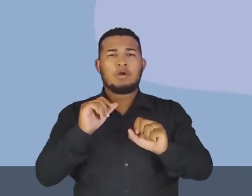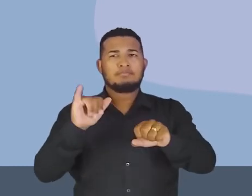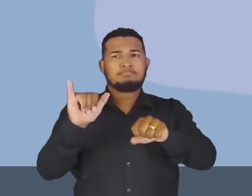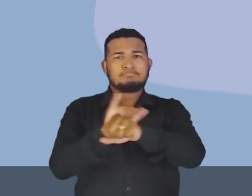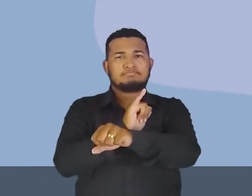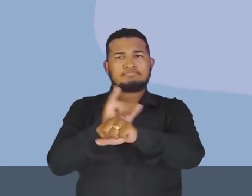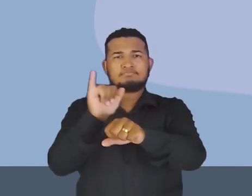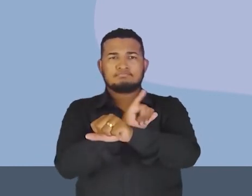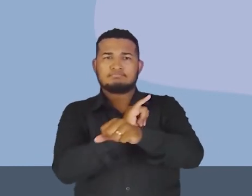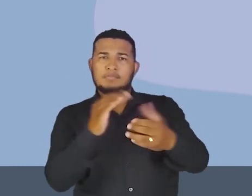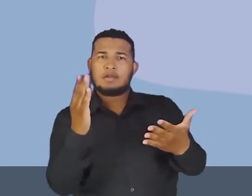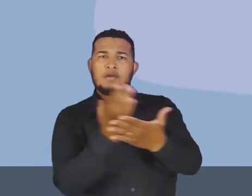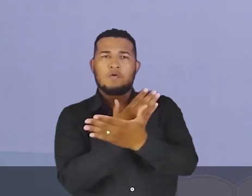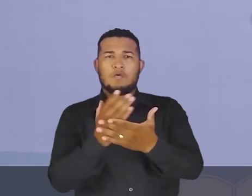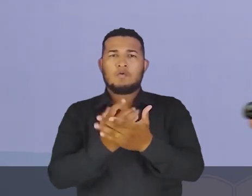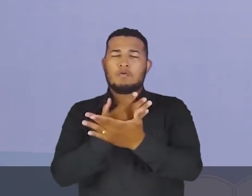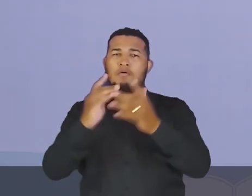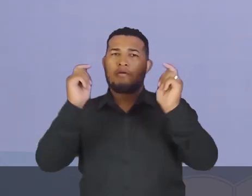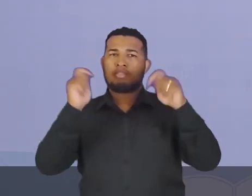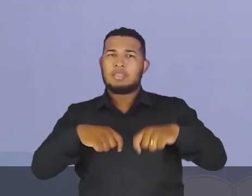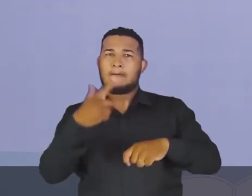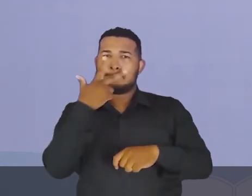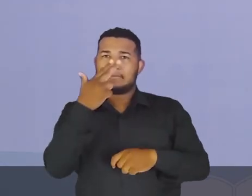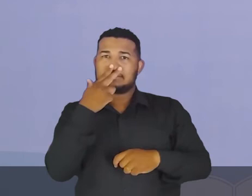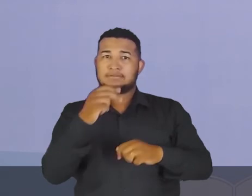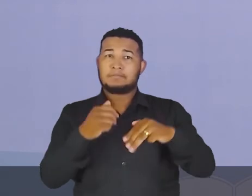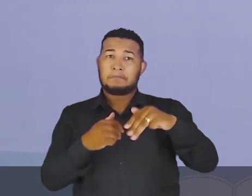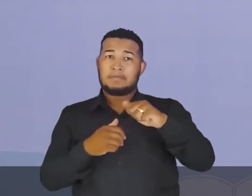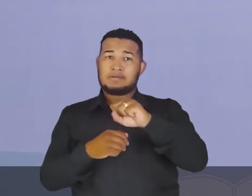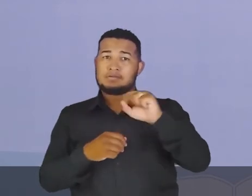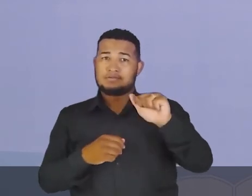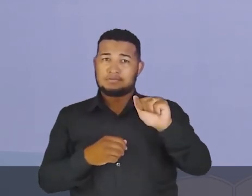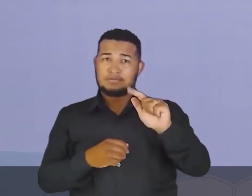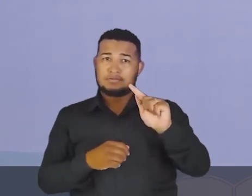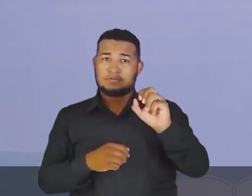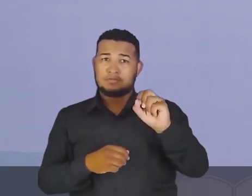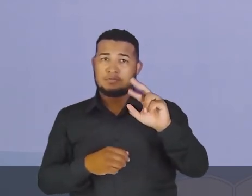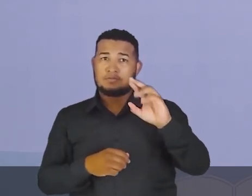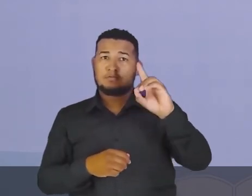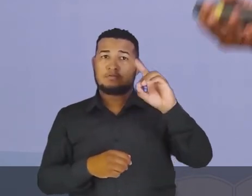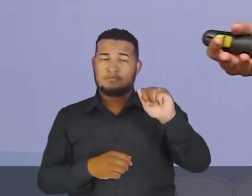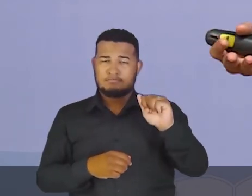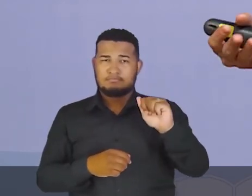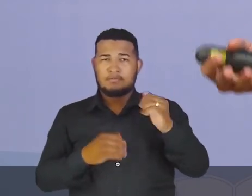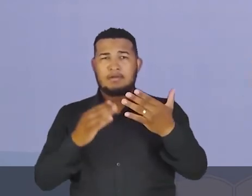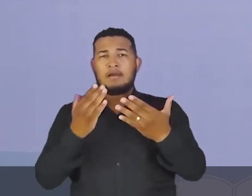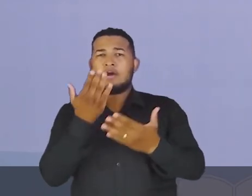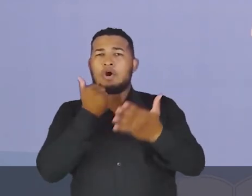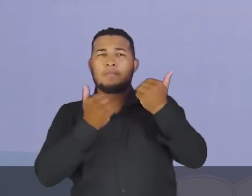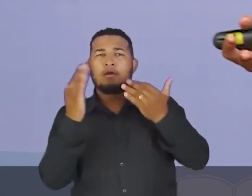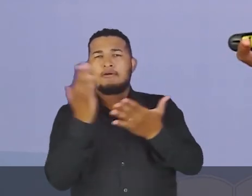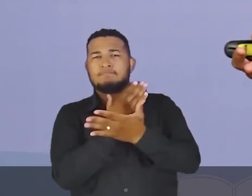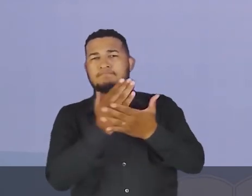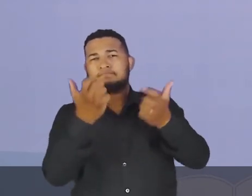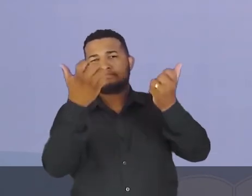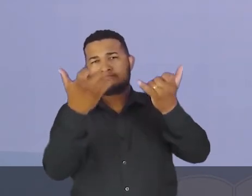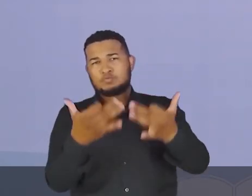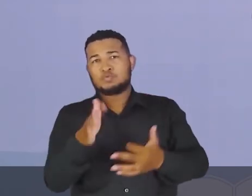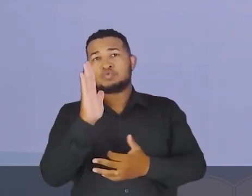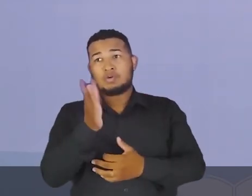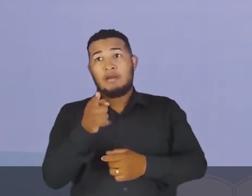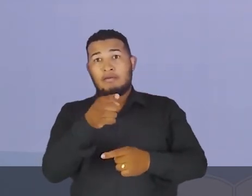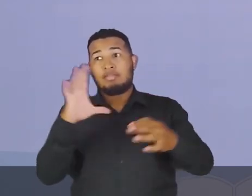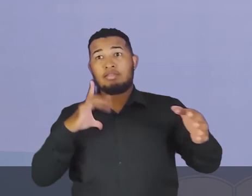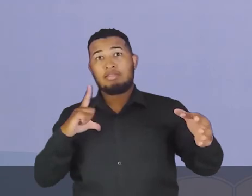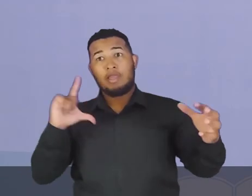alguns alimentos, né, que podem desenvolver essa considerada de massa gorda. Então, nós temos aqui, já apresentamos alguns alimentos muito calóricos e eles